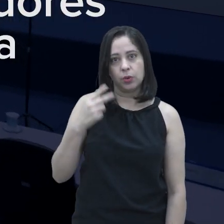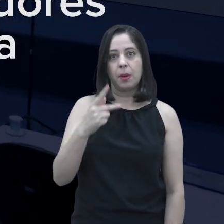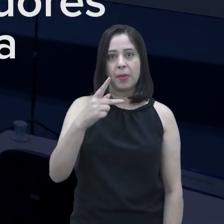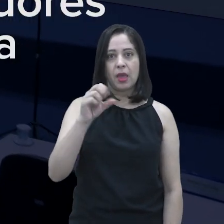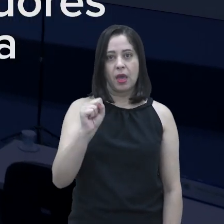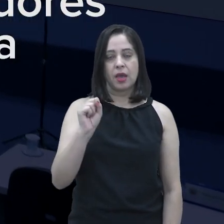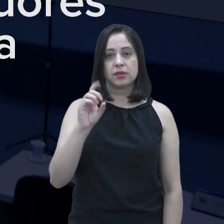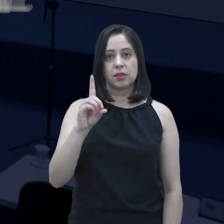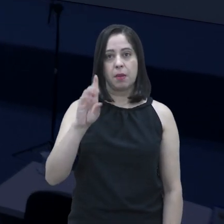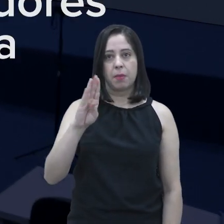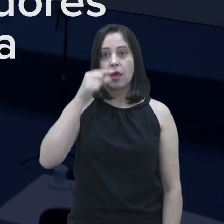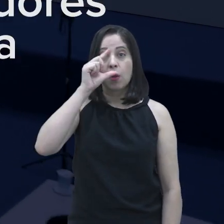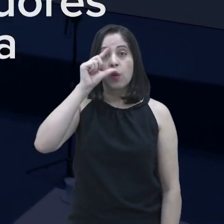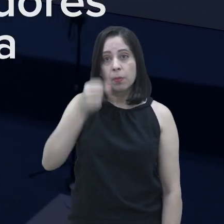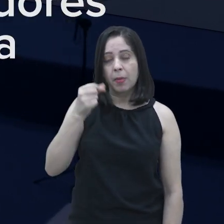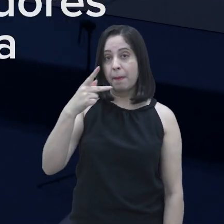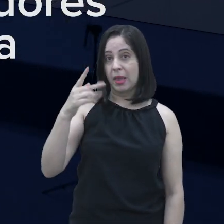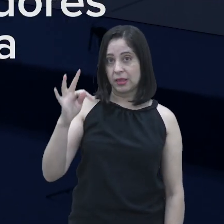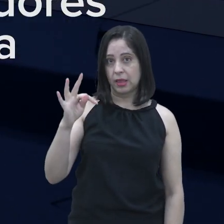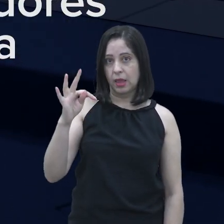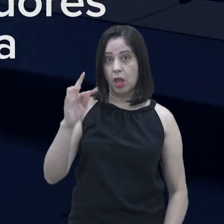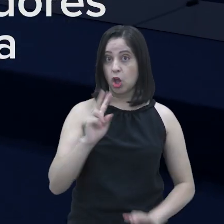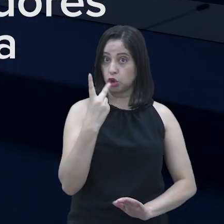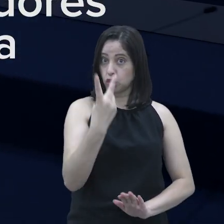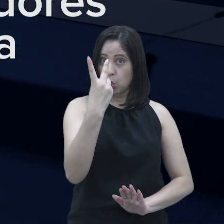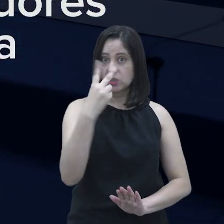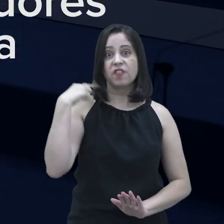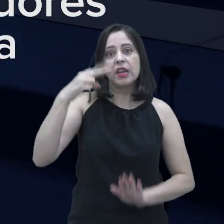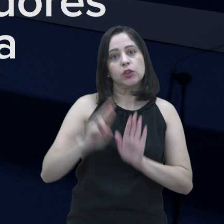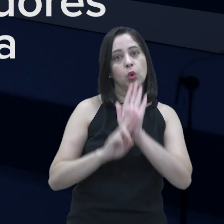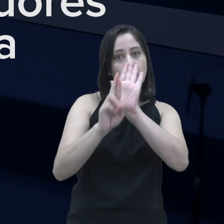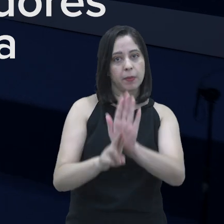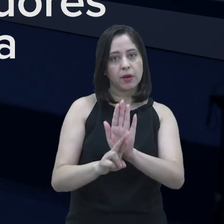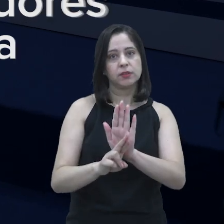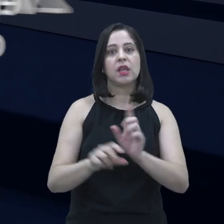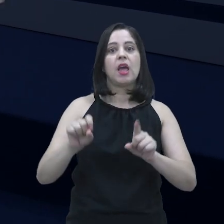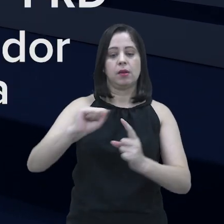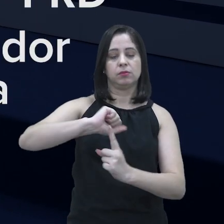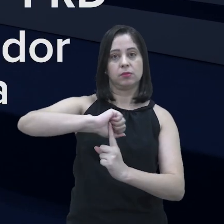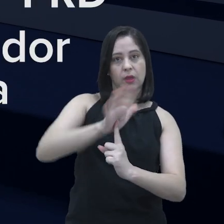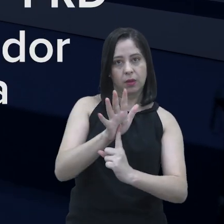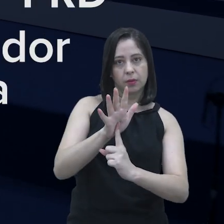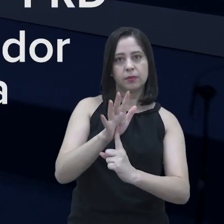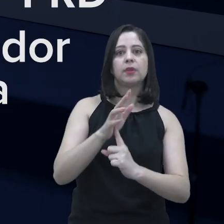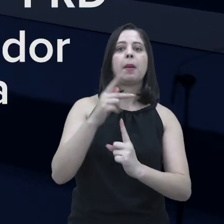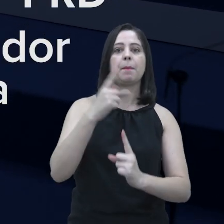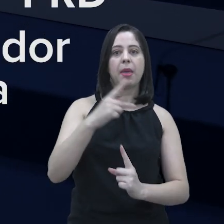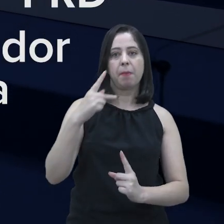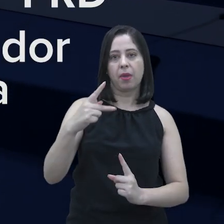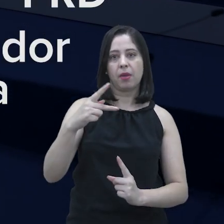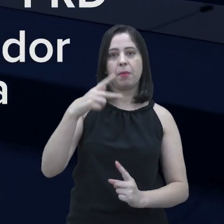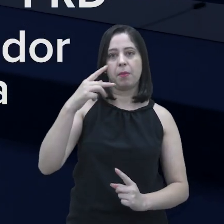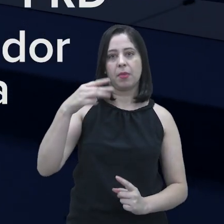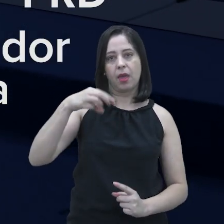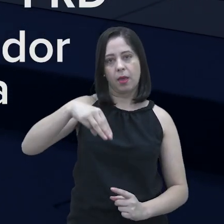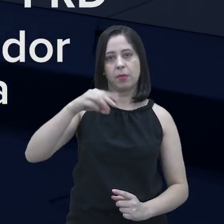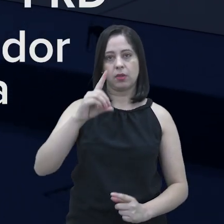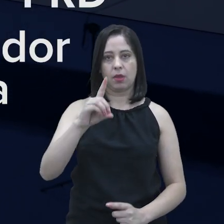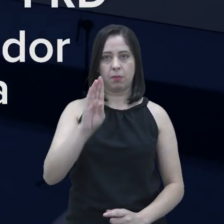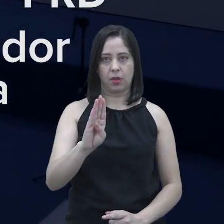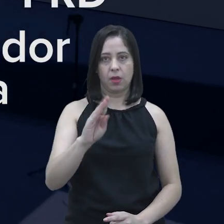PL, 3. PSDB e PT contam com 2 representantes e republicanos, Cidadania,